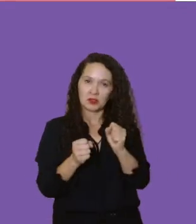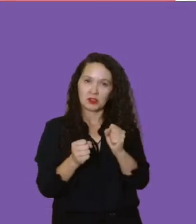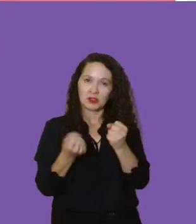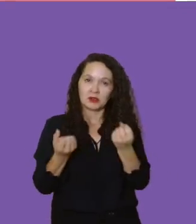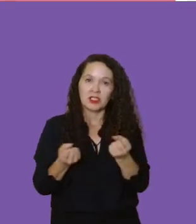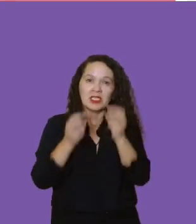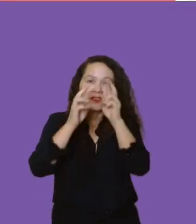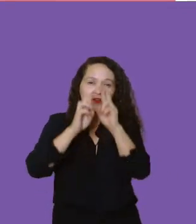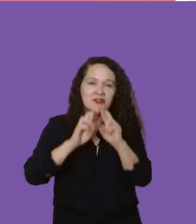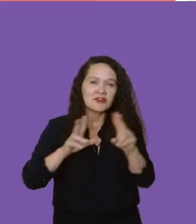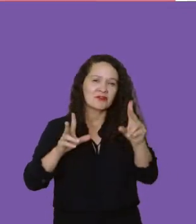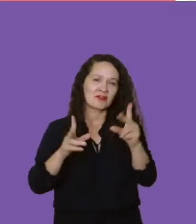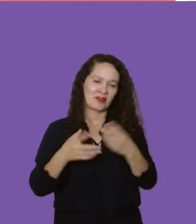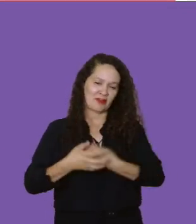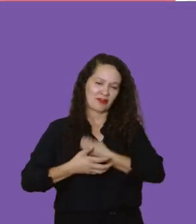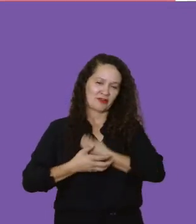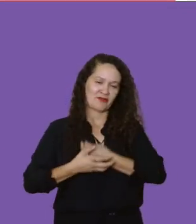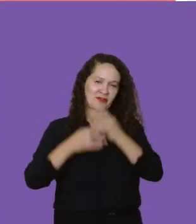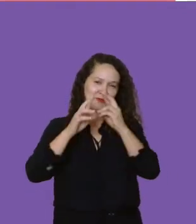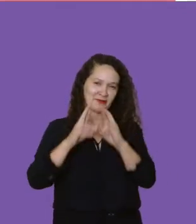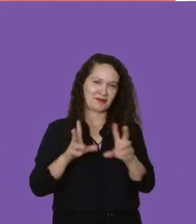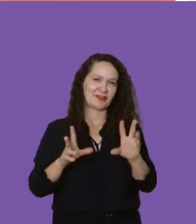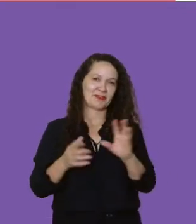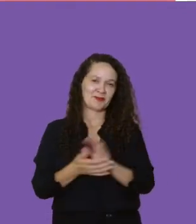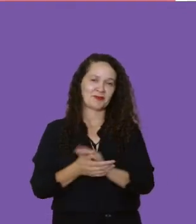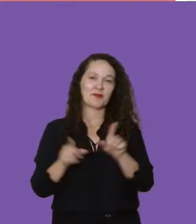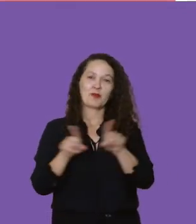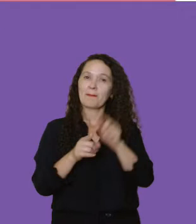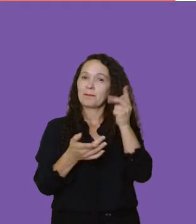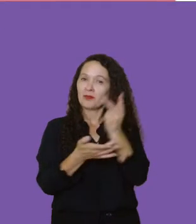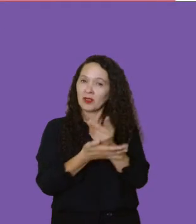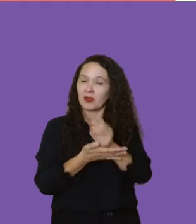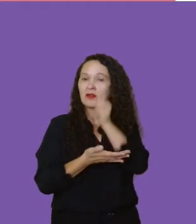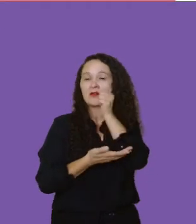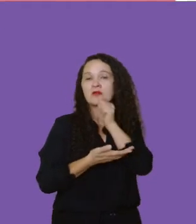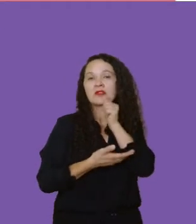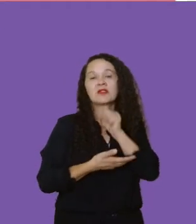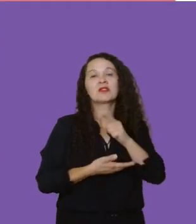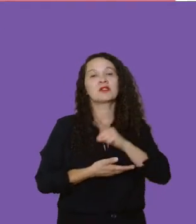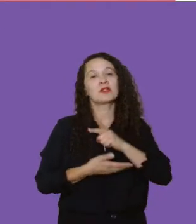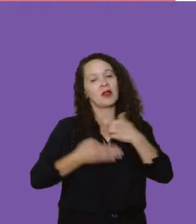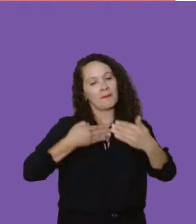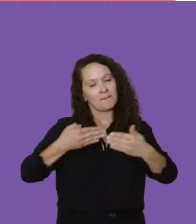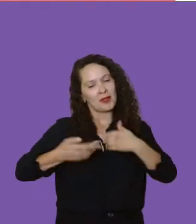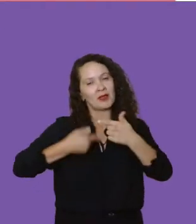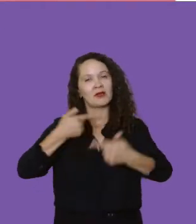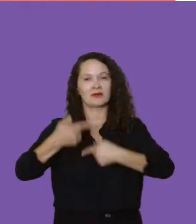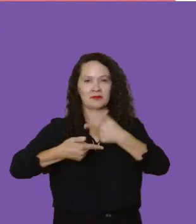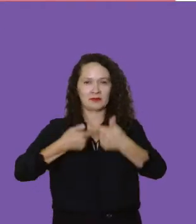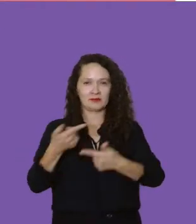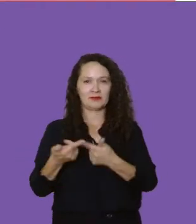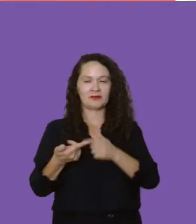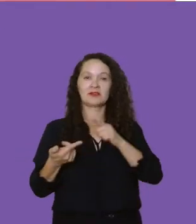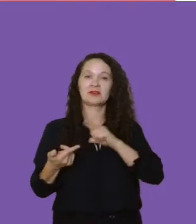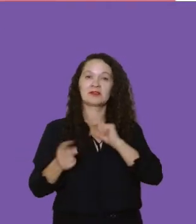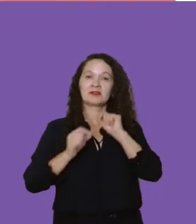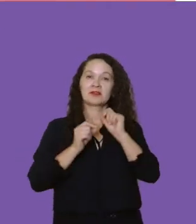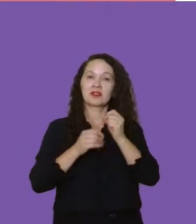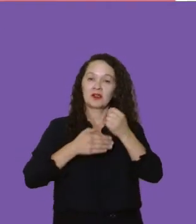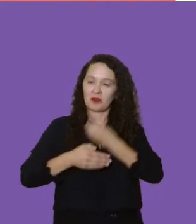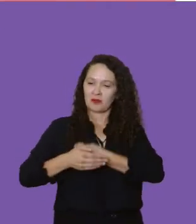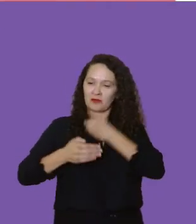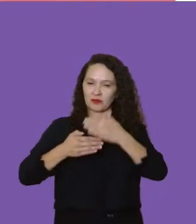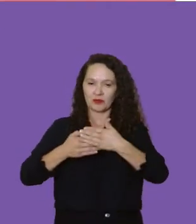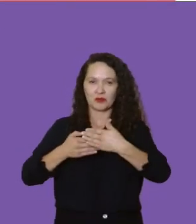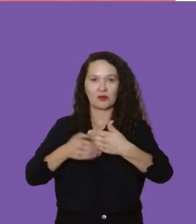totalmente distintas, E também, mesmo para aquelas mulheres que estão no mercado de trabalho, acabam tendo aí ao longo da sua